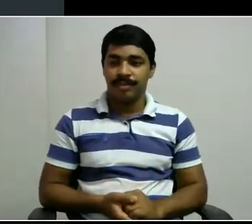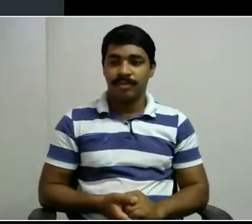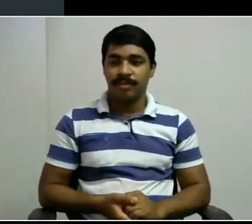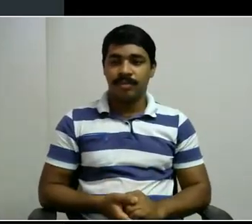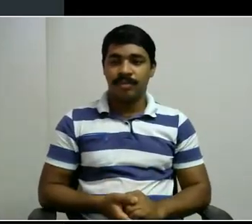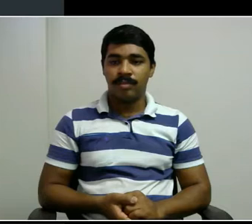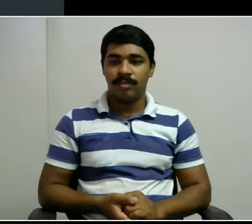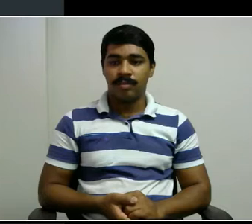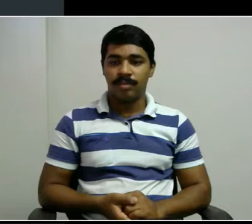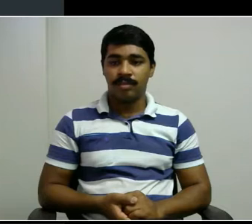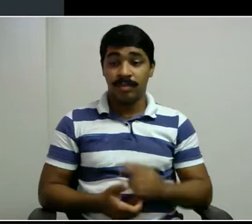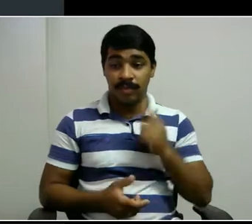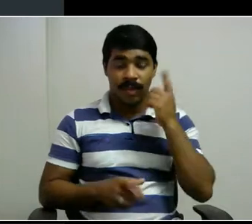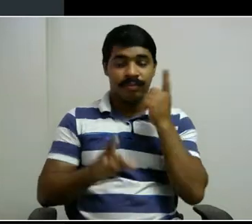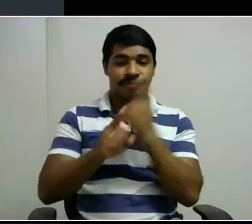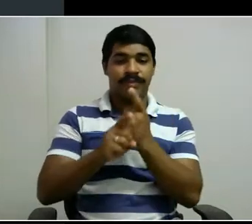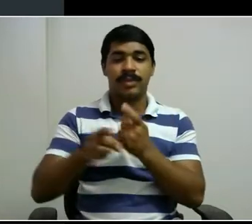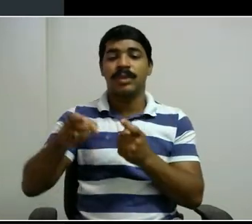5.